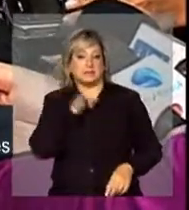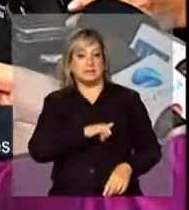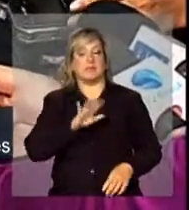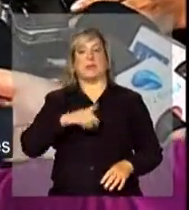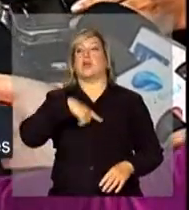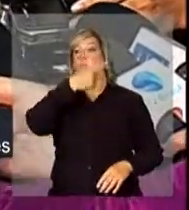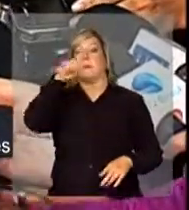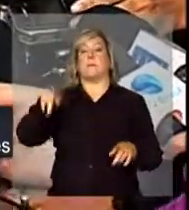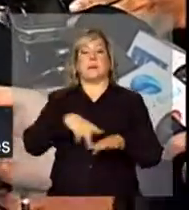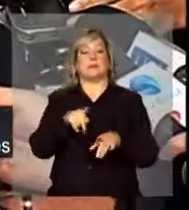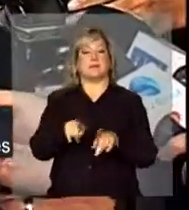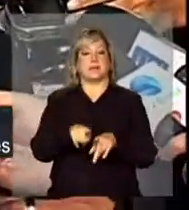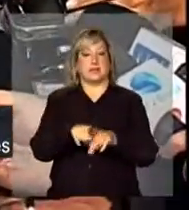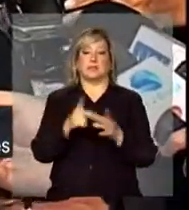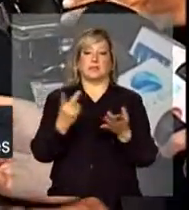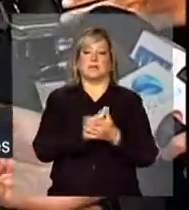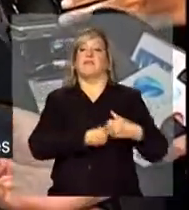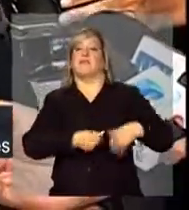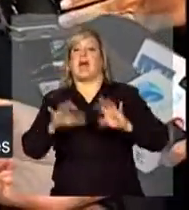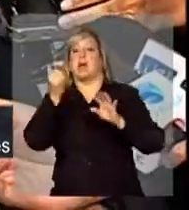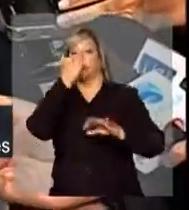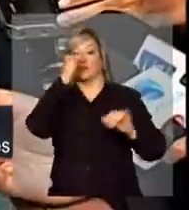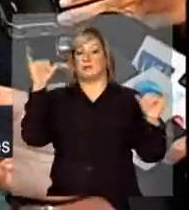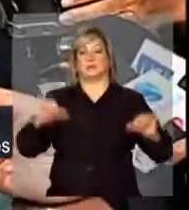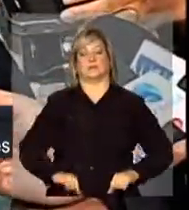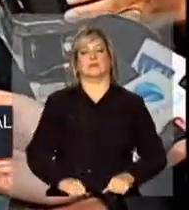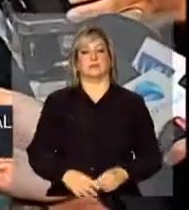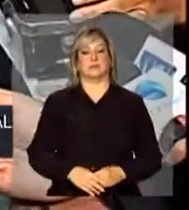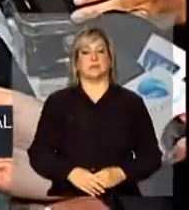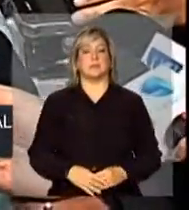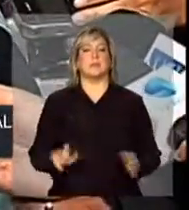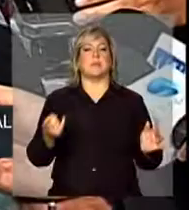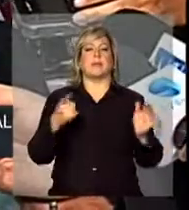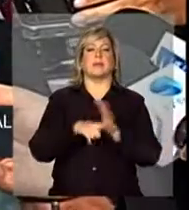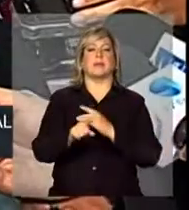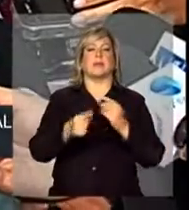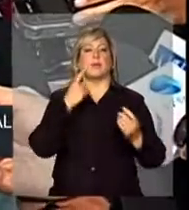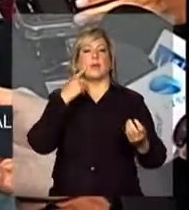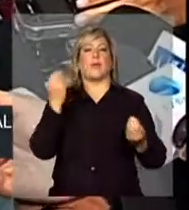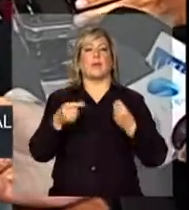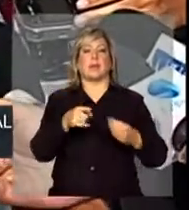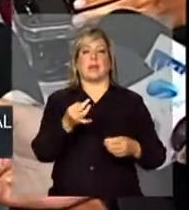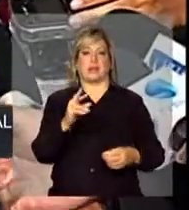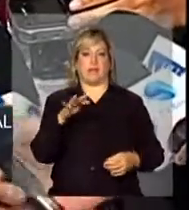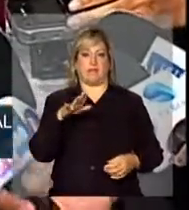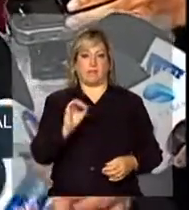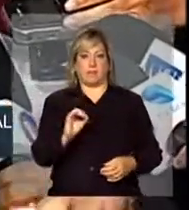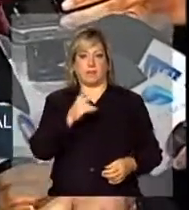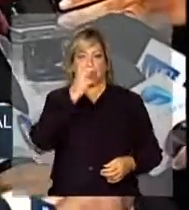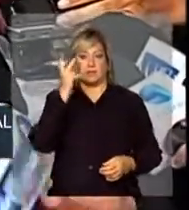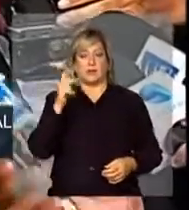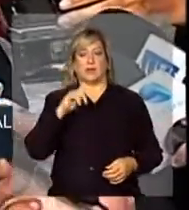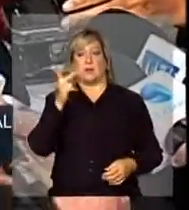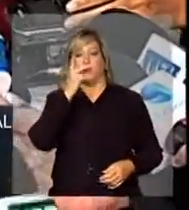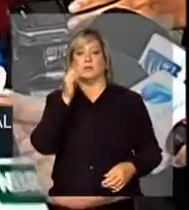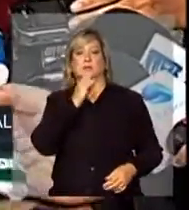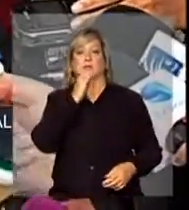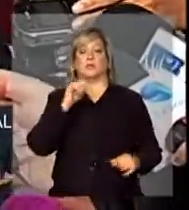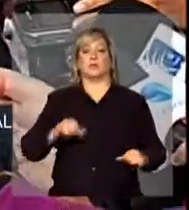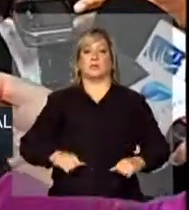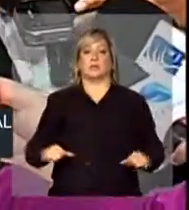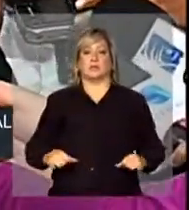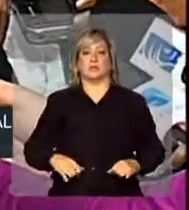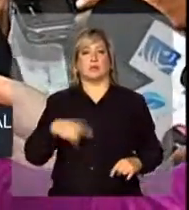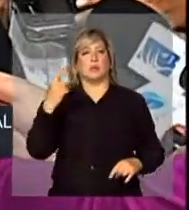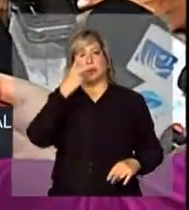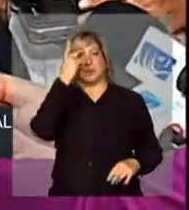também. Desconfiar, né, desse tráfico de pessoas, às vezes elas são iludidas, né, pela essa proposta. A ignorância ainda é um